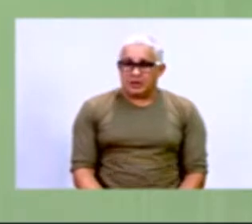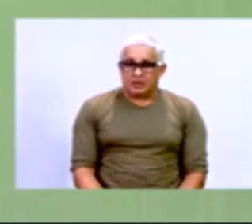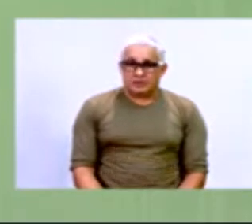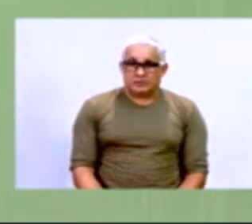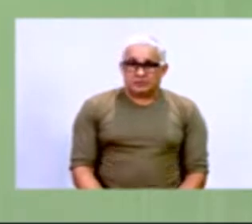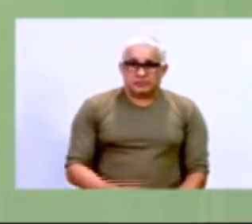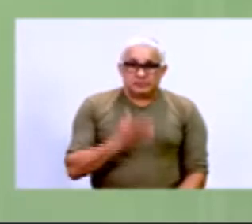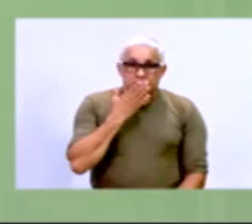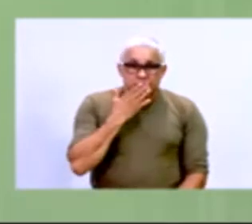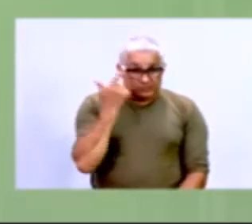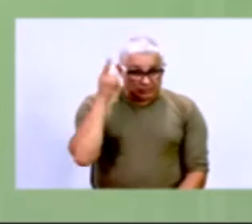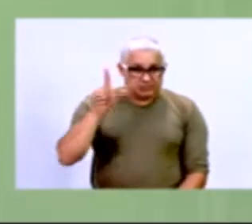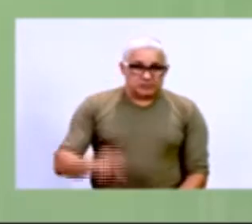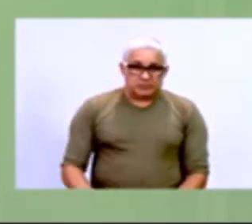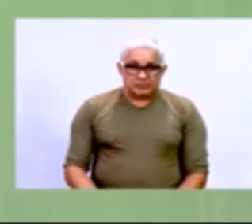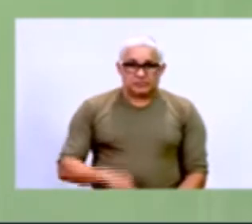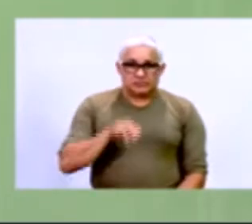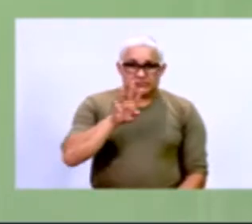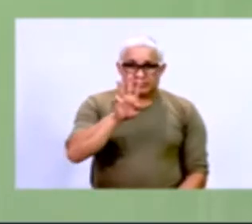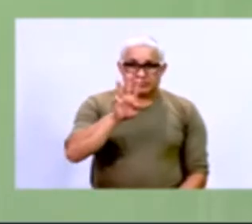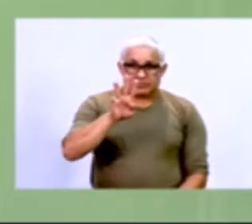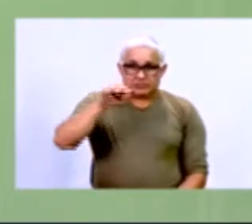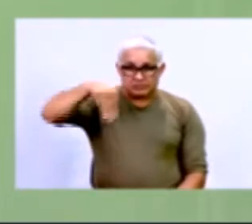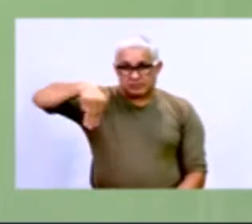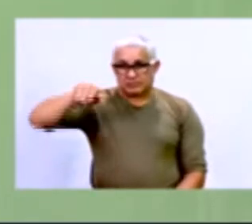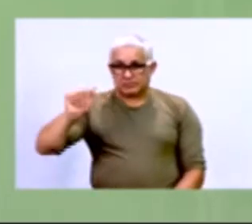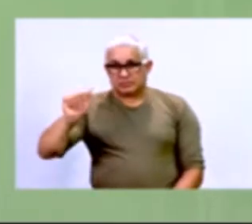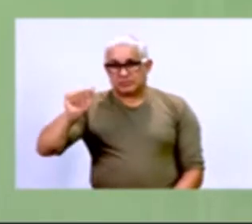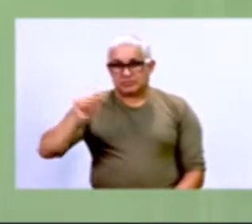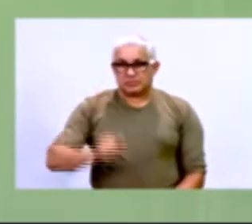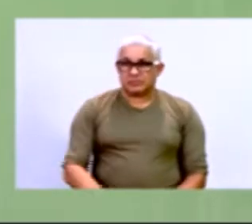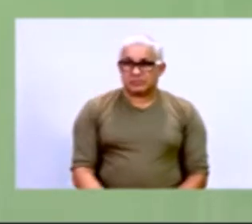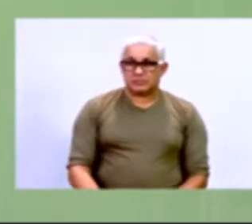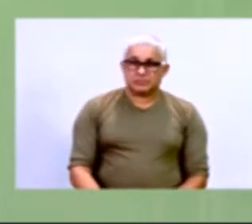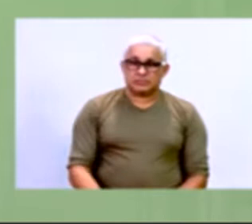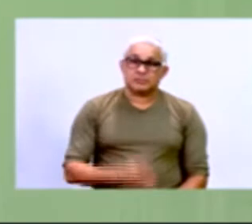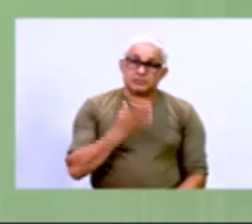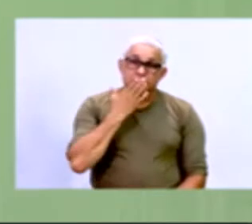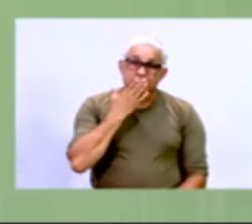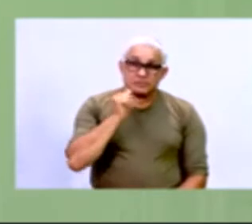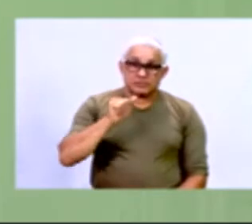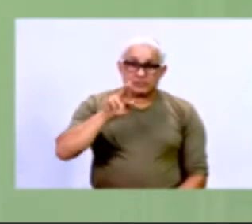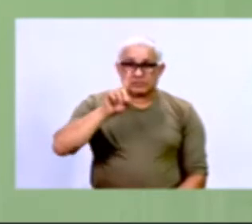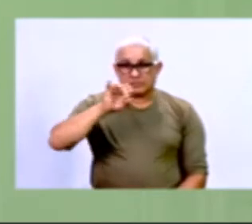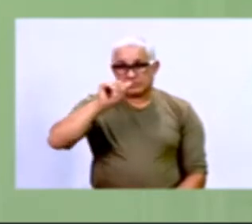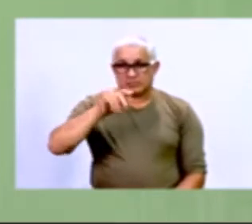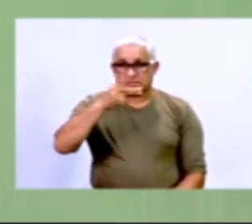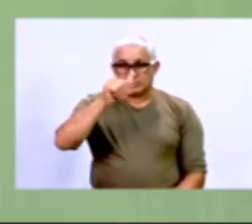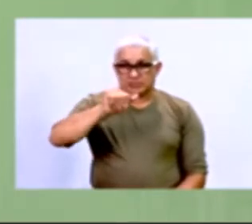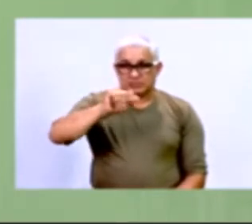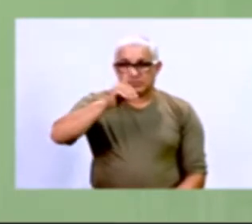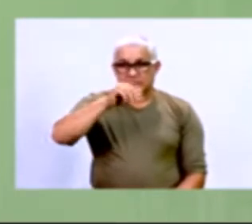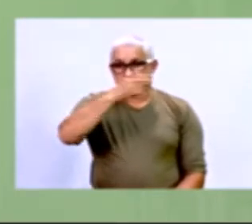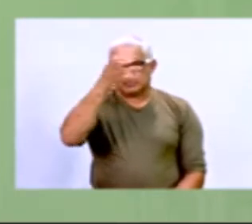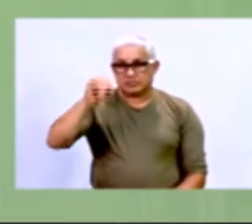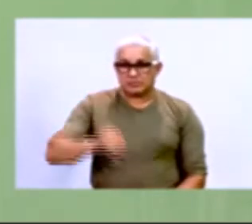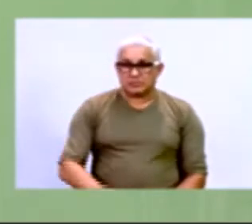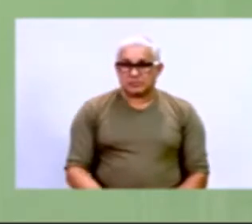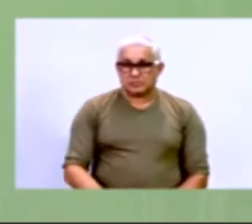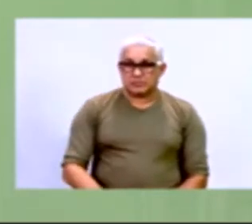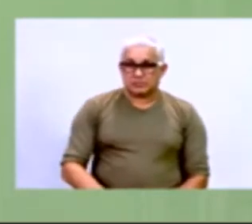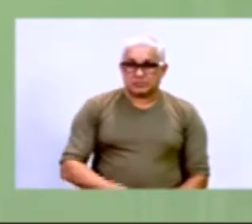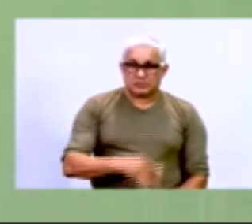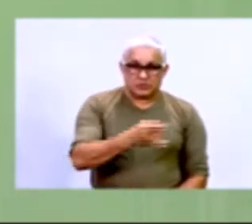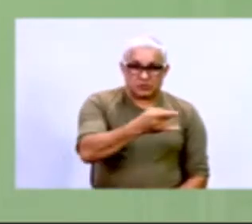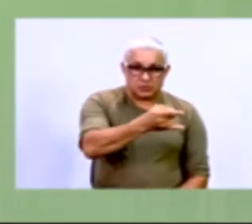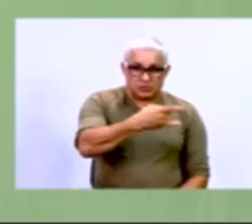Outro tipo, nós temos aqui o WMA. WMA é um formato de áudio padrão Microsoft, similar